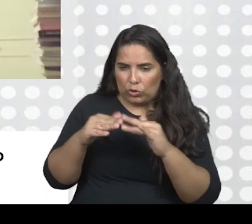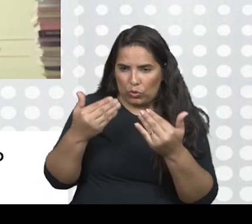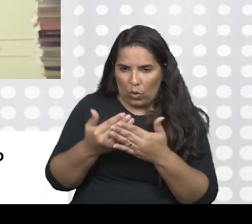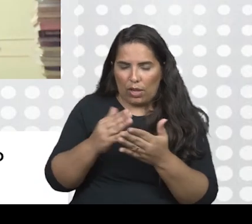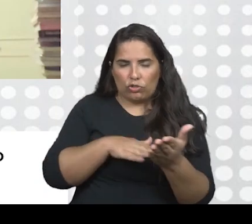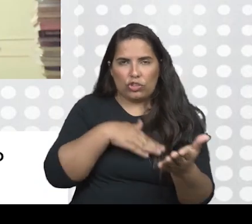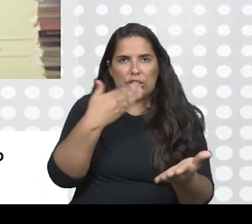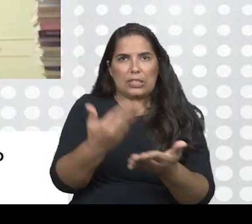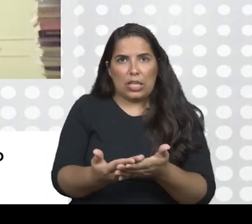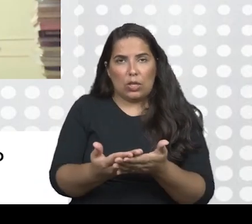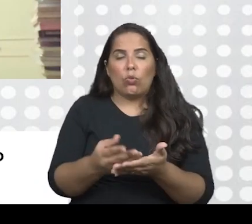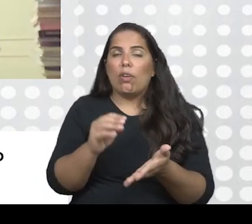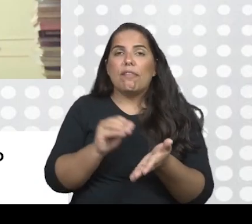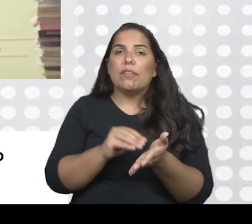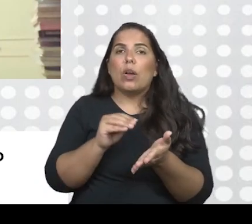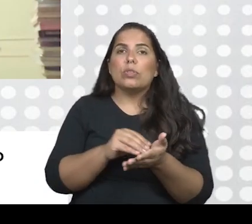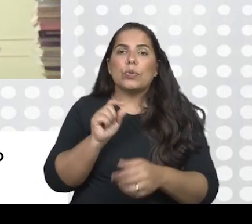dia inteiro, da falta